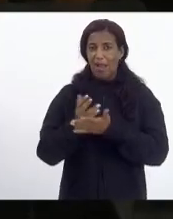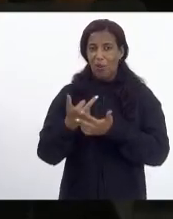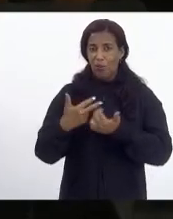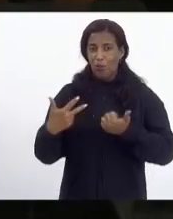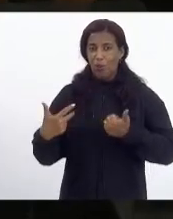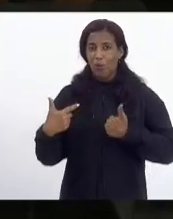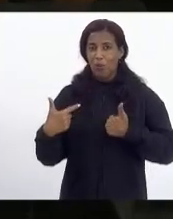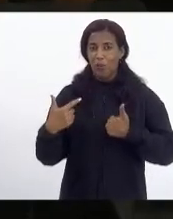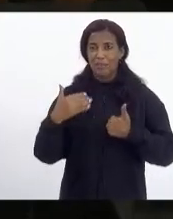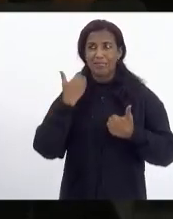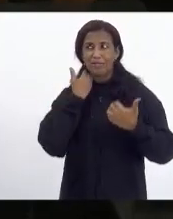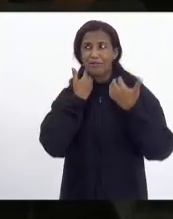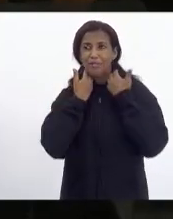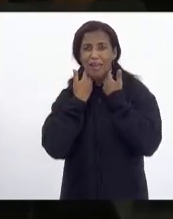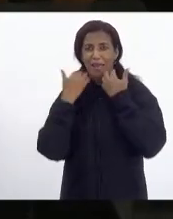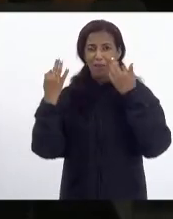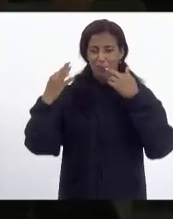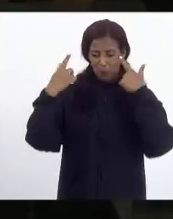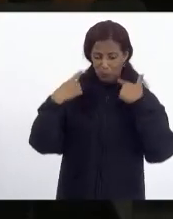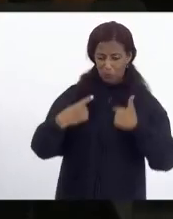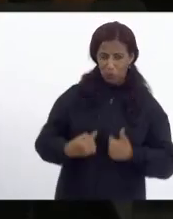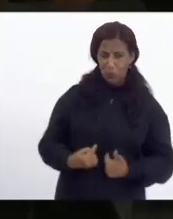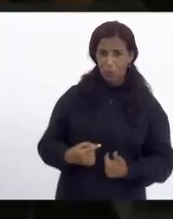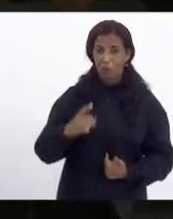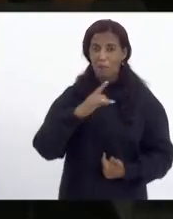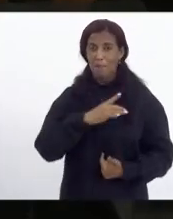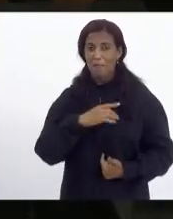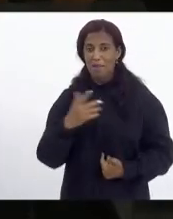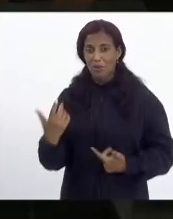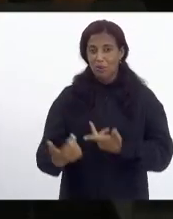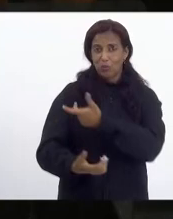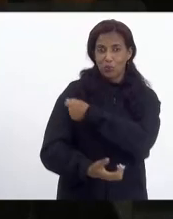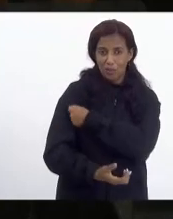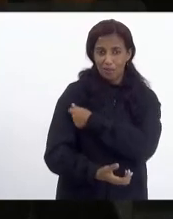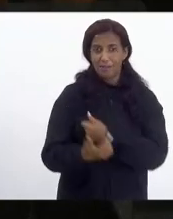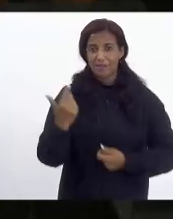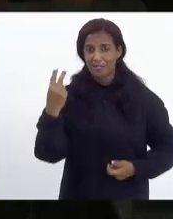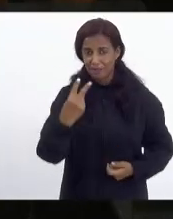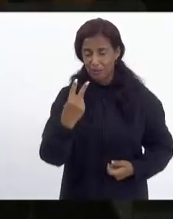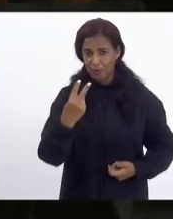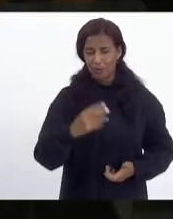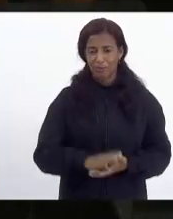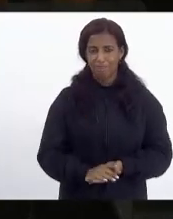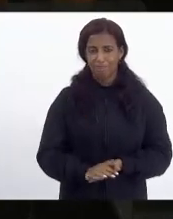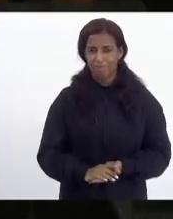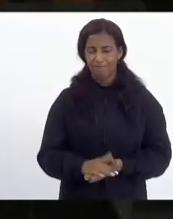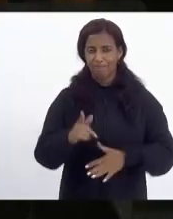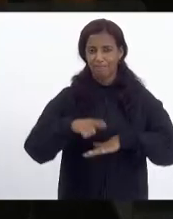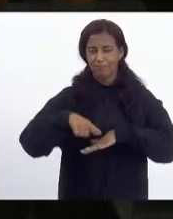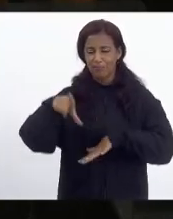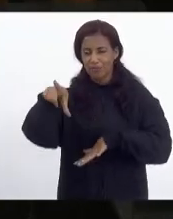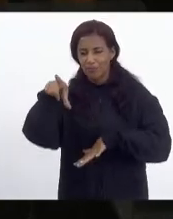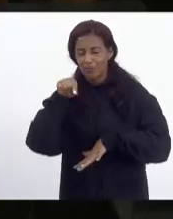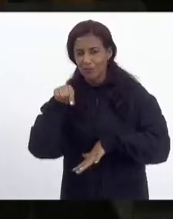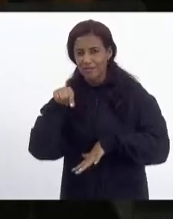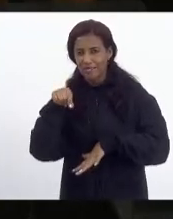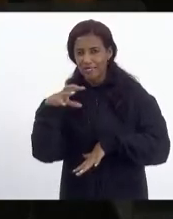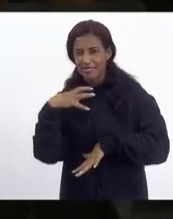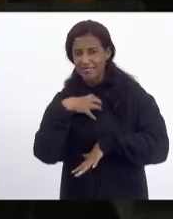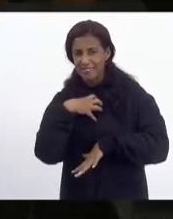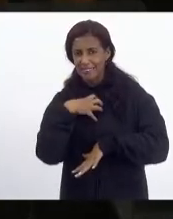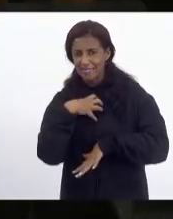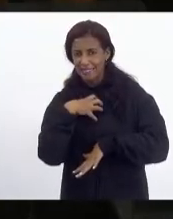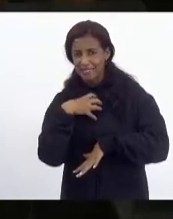ficar com medo de tomar a segunda e vai escolher entre o medo de sentir uma